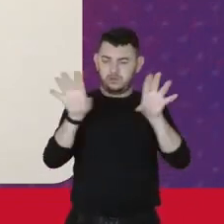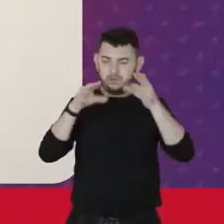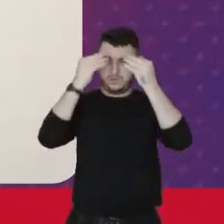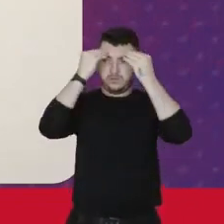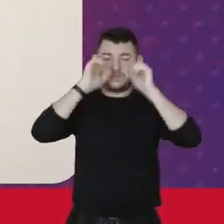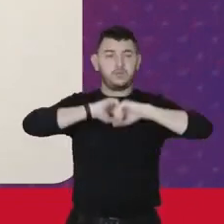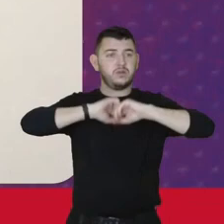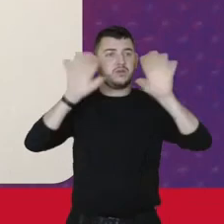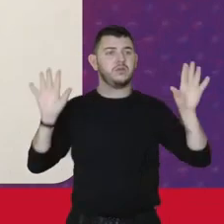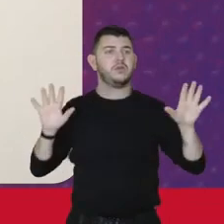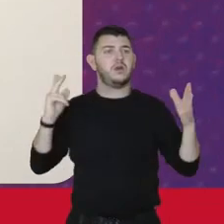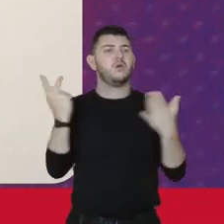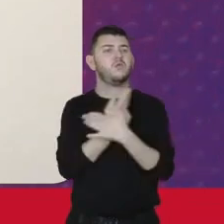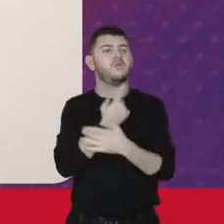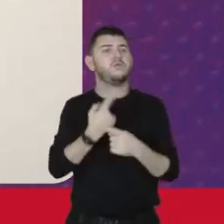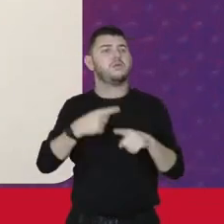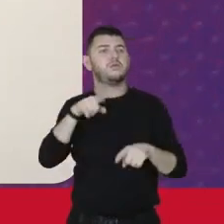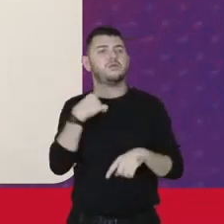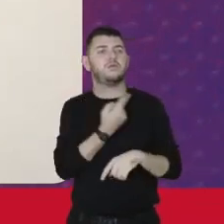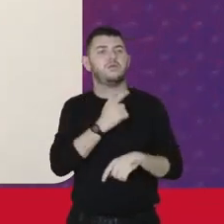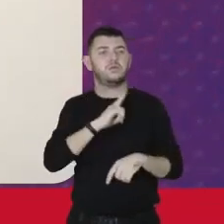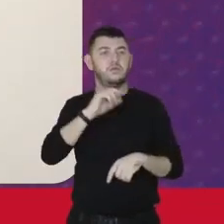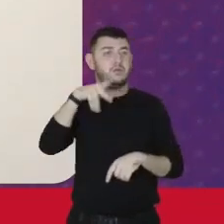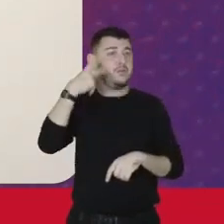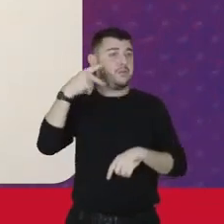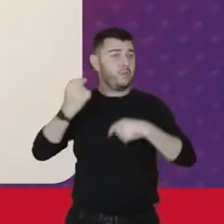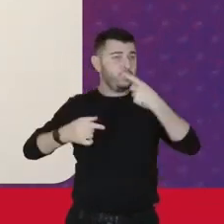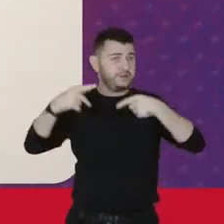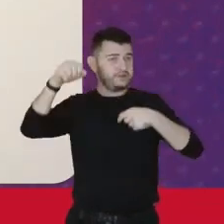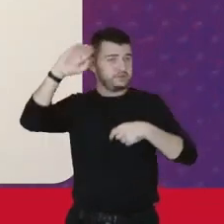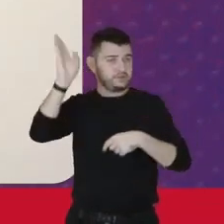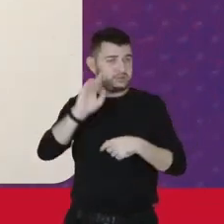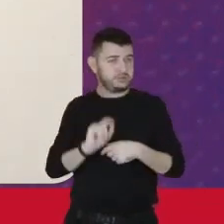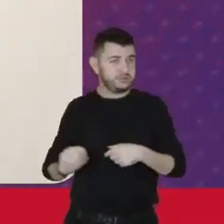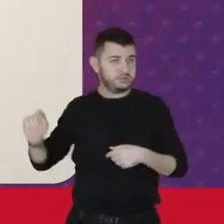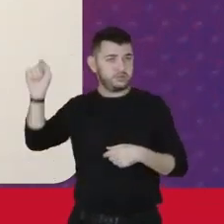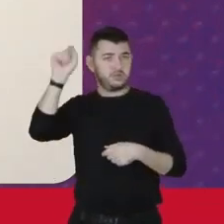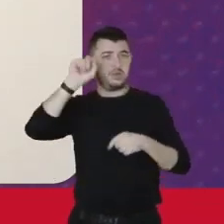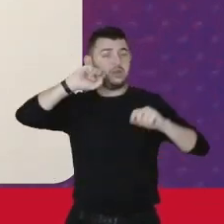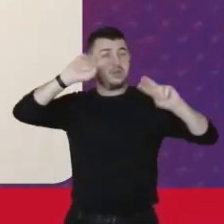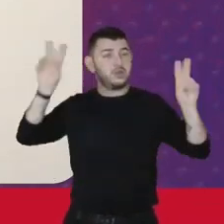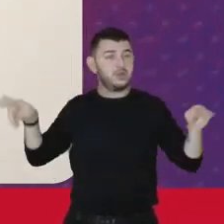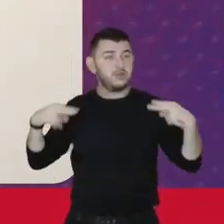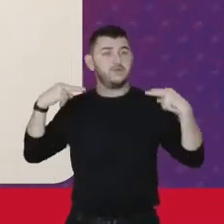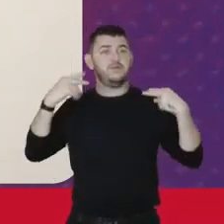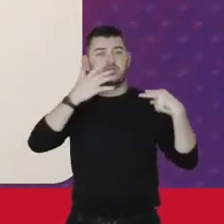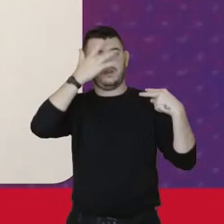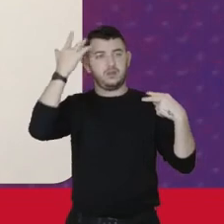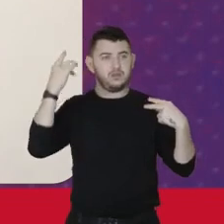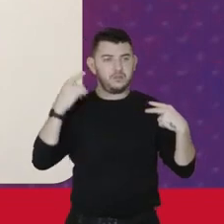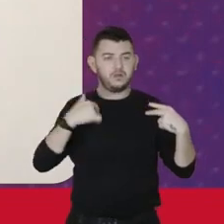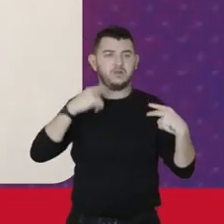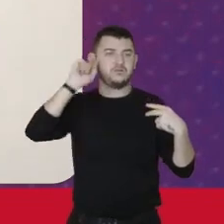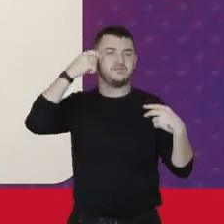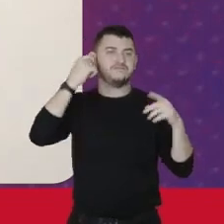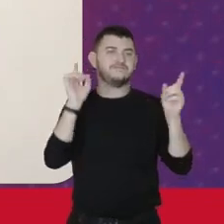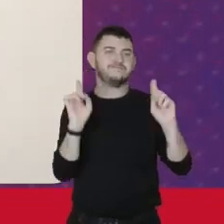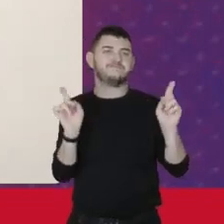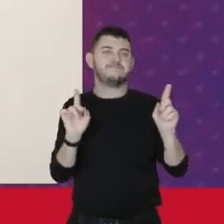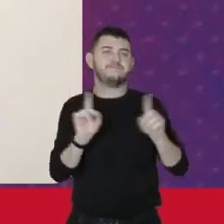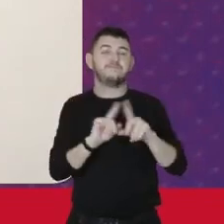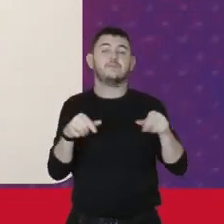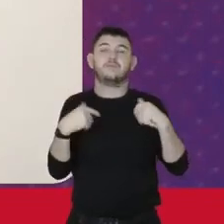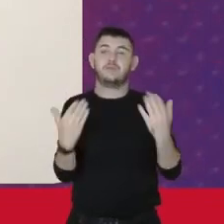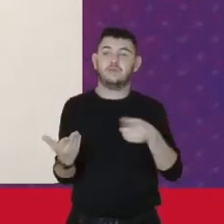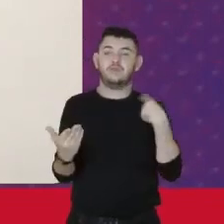acontece justamente porque a gente tem a política nacional que não está olhando para a população negra. A gente tem um